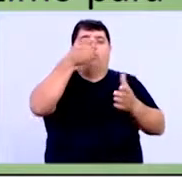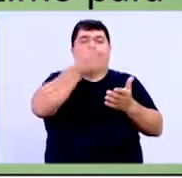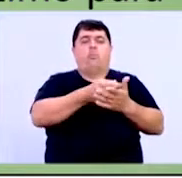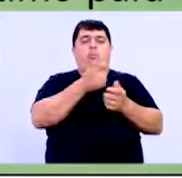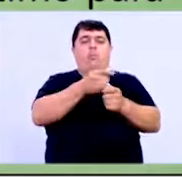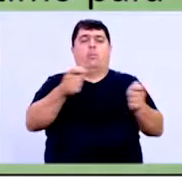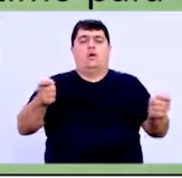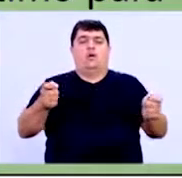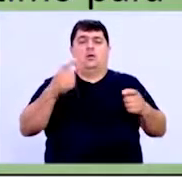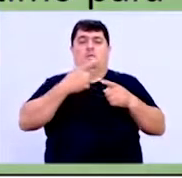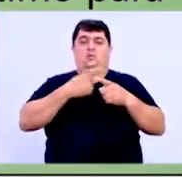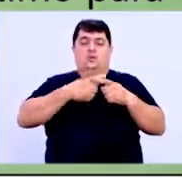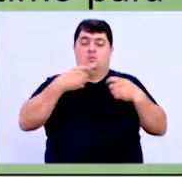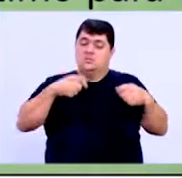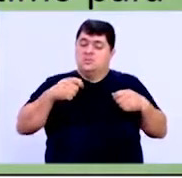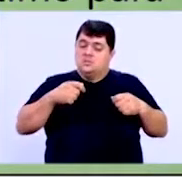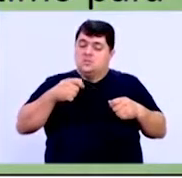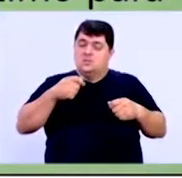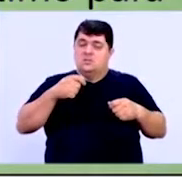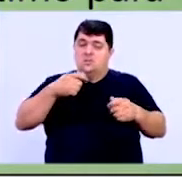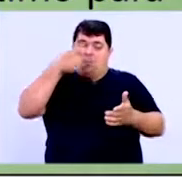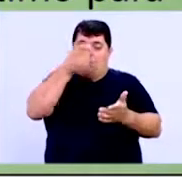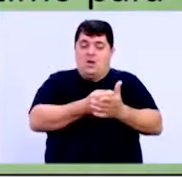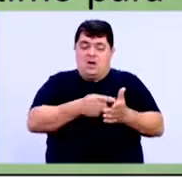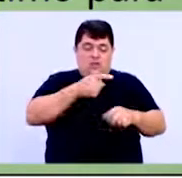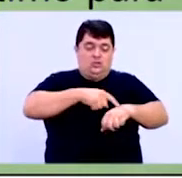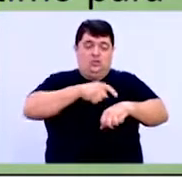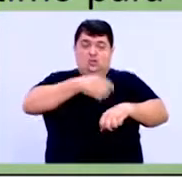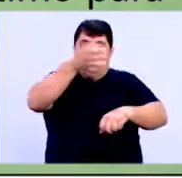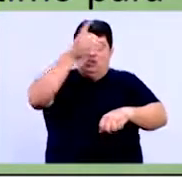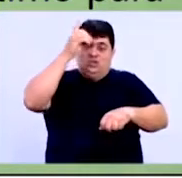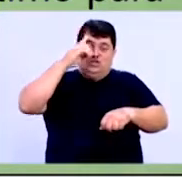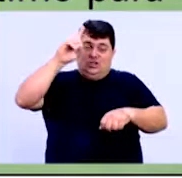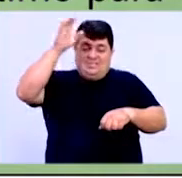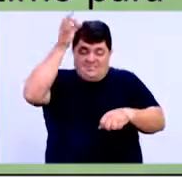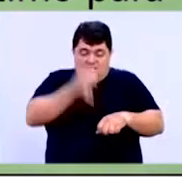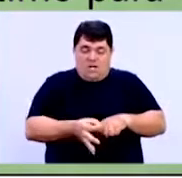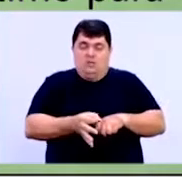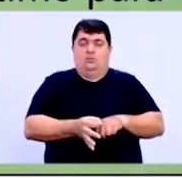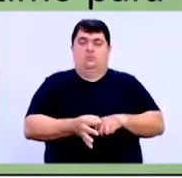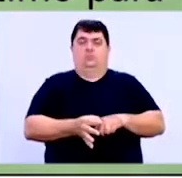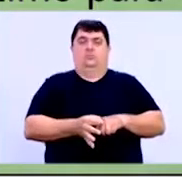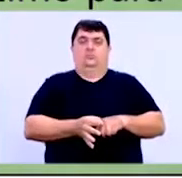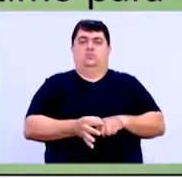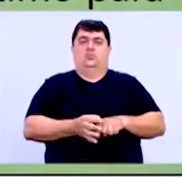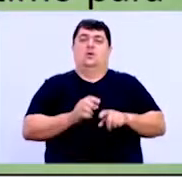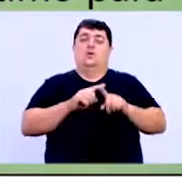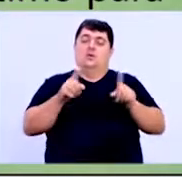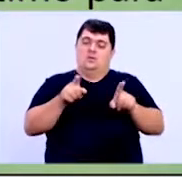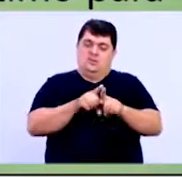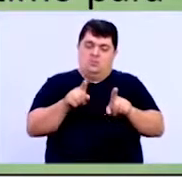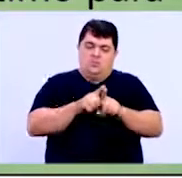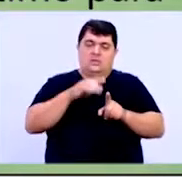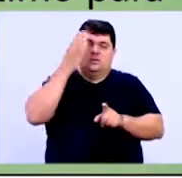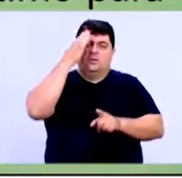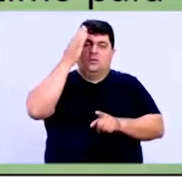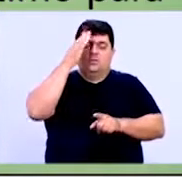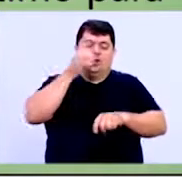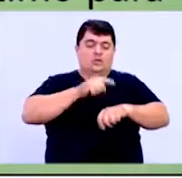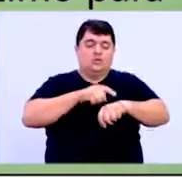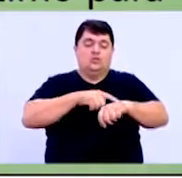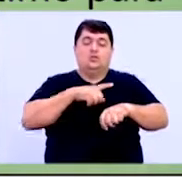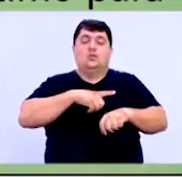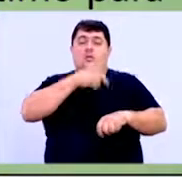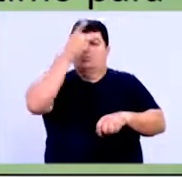que suas obrigações sejam cumpridas, assim como saiba o momento de cobrar